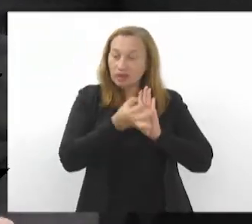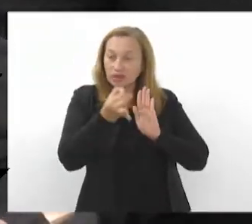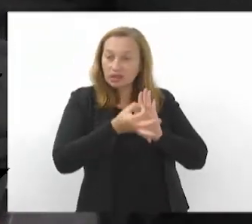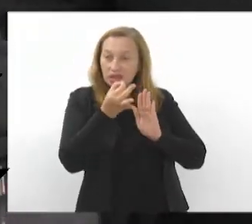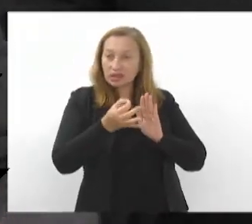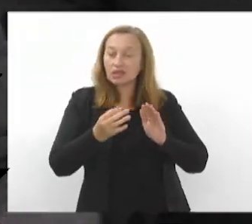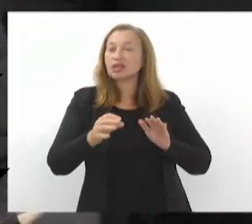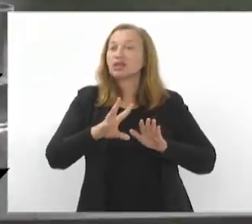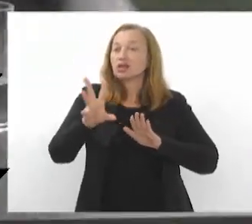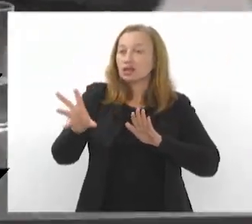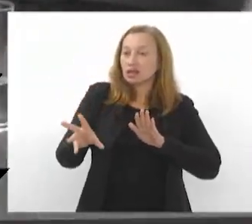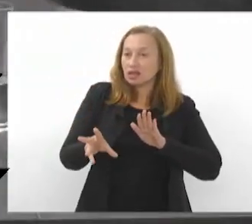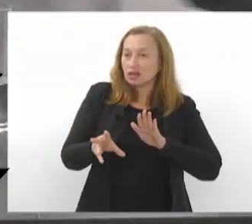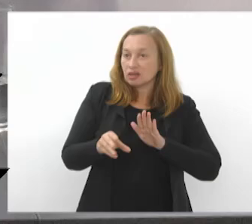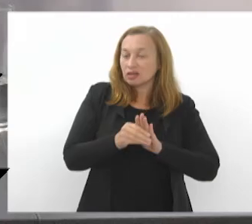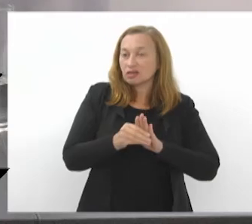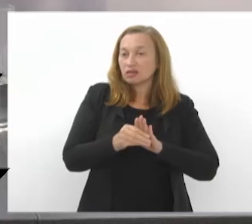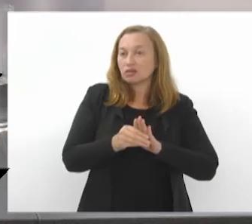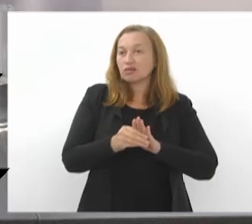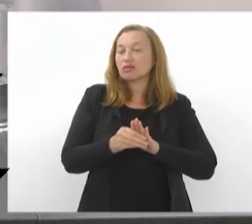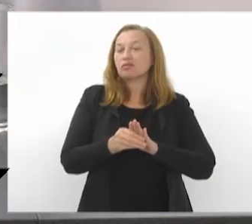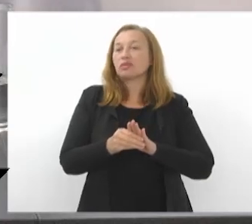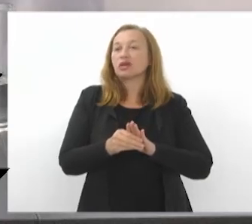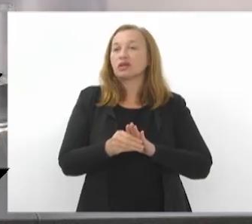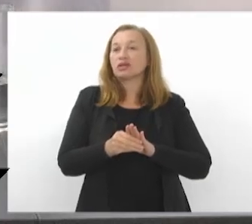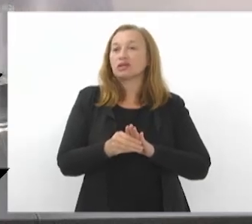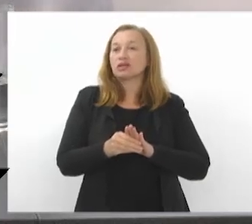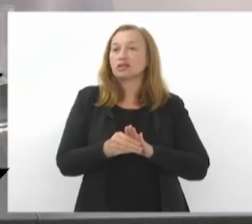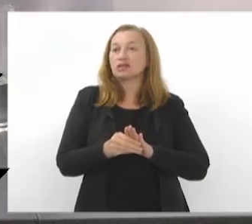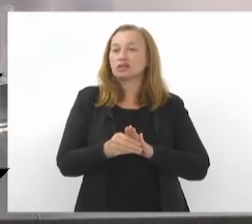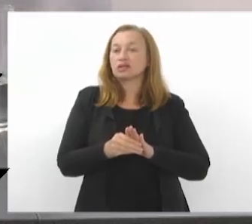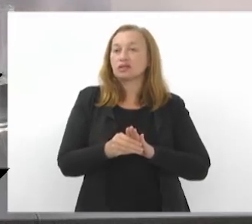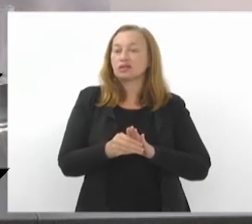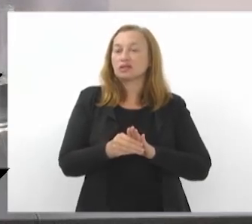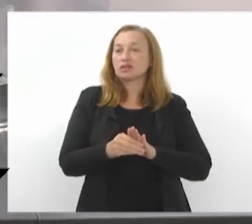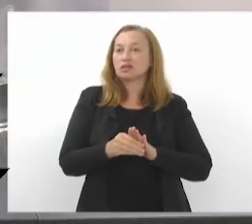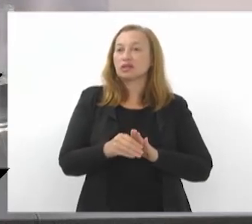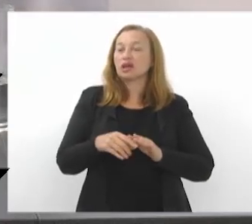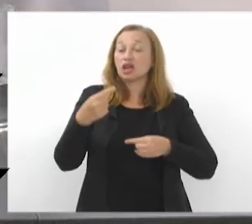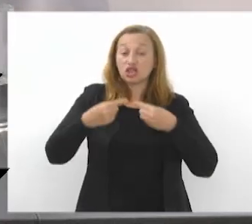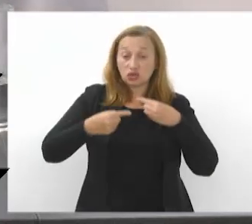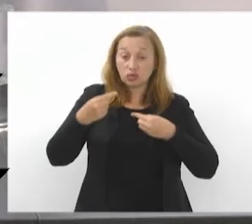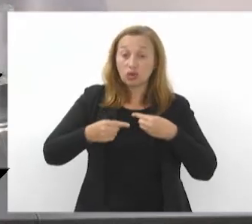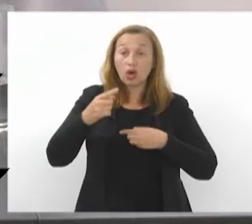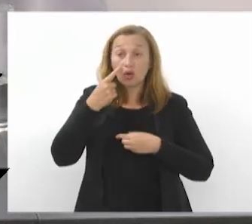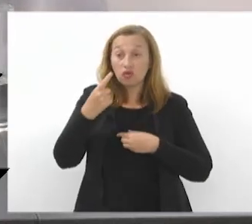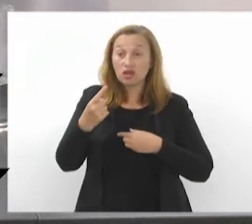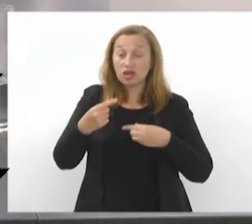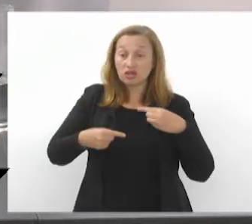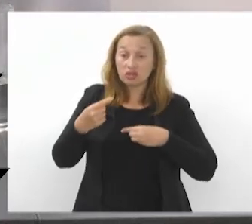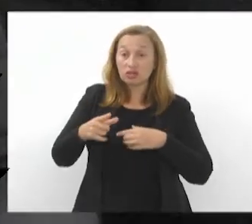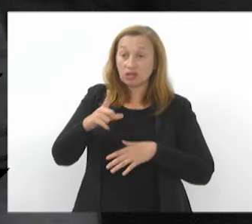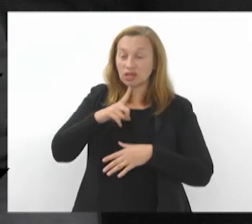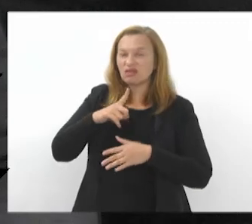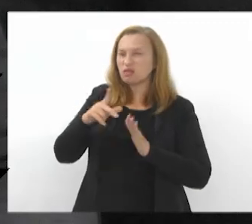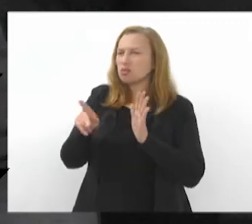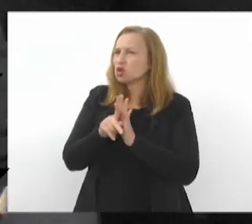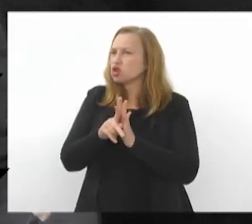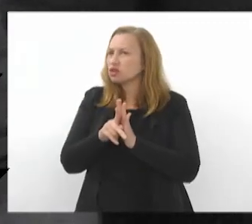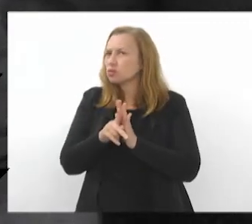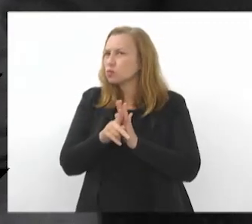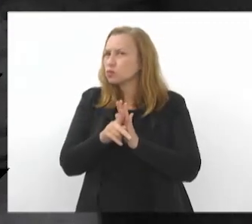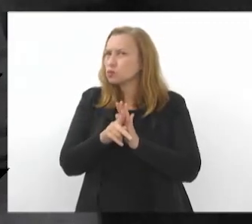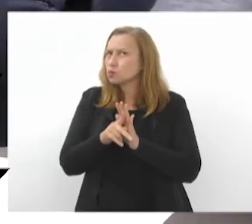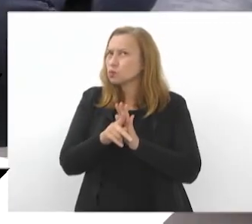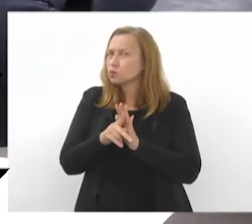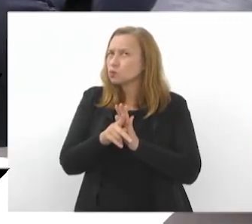emendas. Em discussão. Presidente, para discutir, eu deputado vi Mink. que aquela outra discussão que a gente teve sobre os projetos